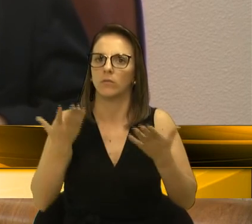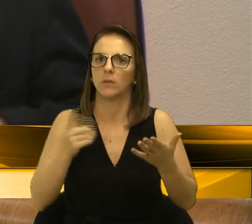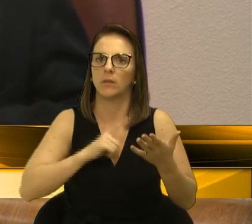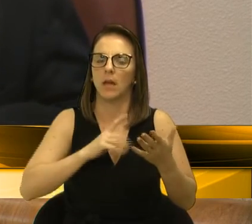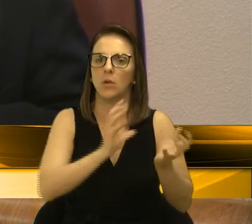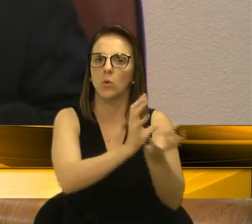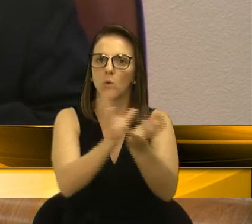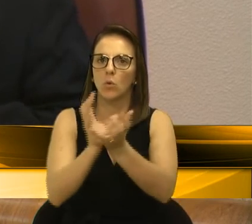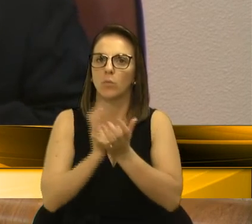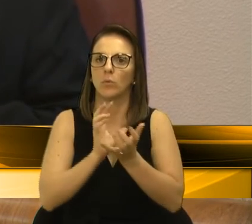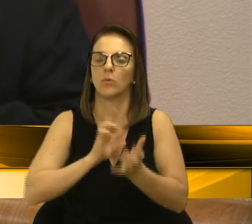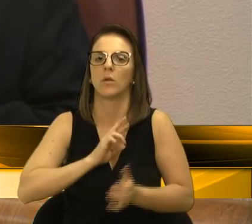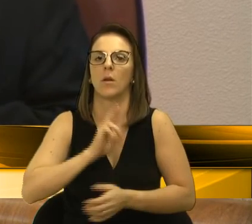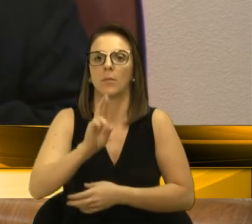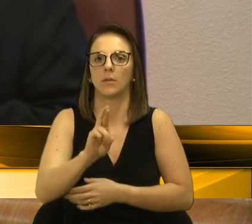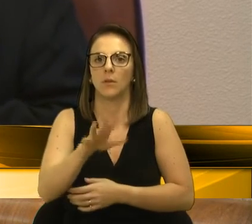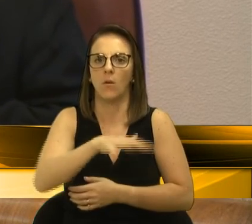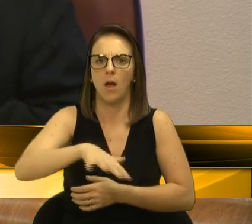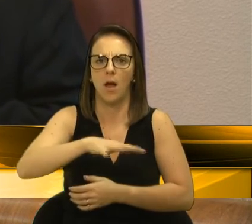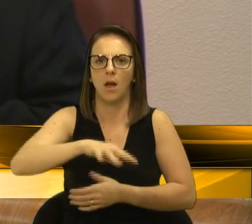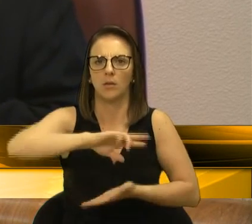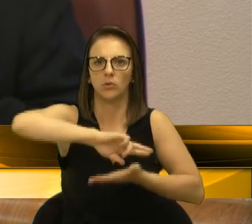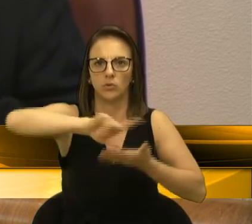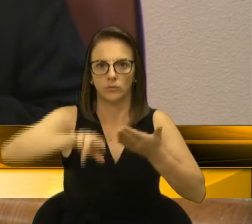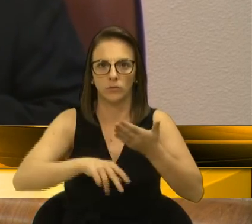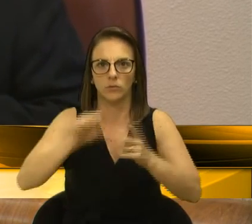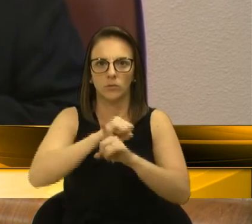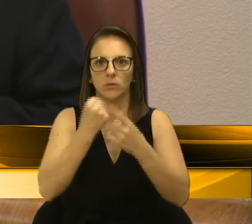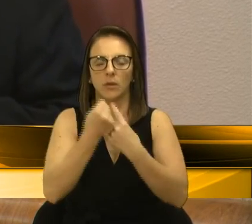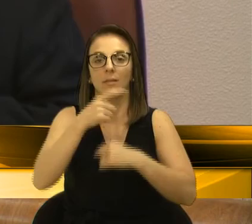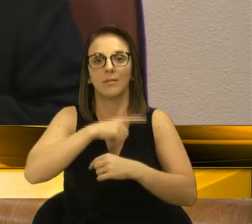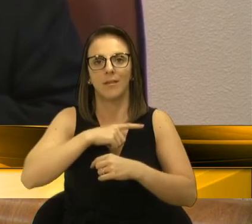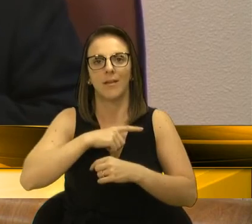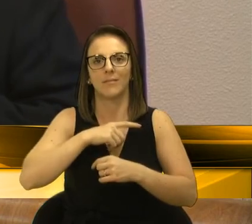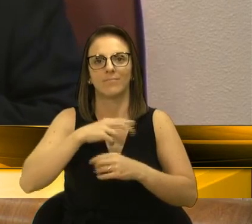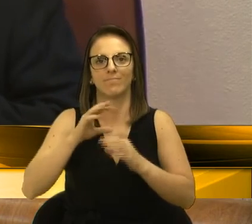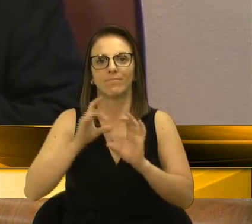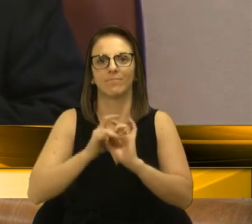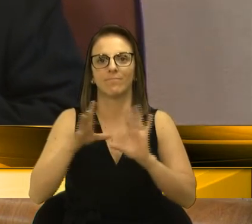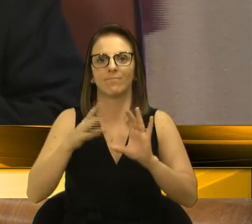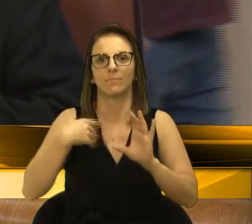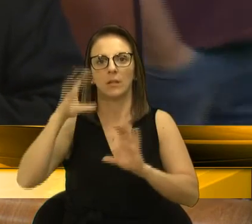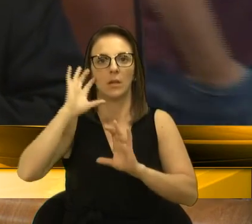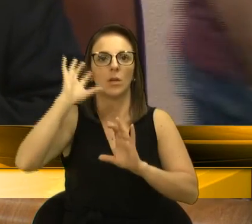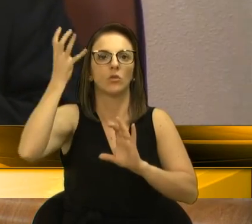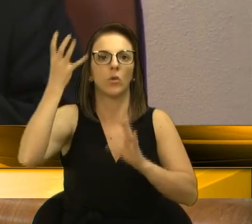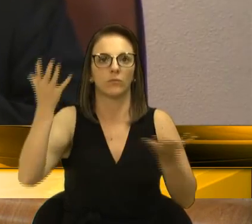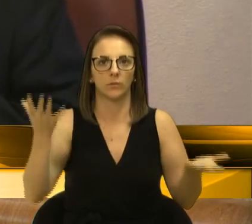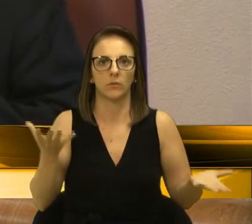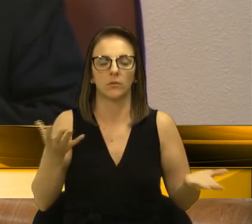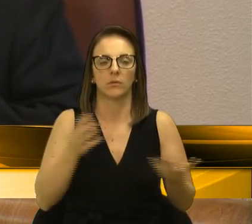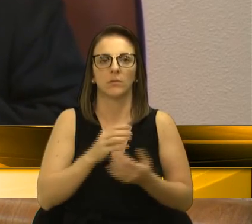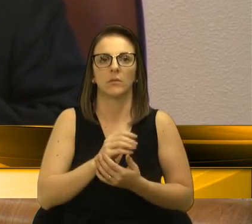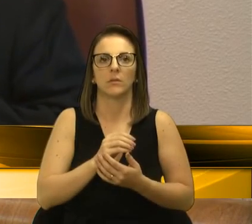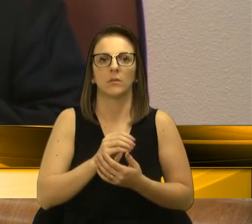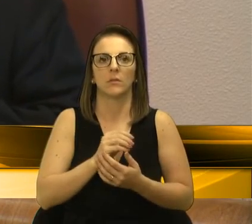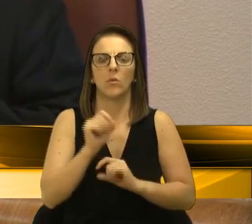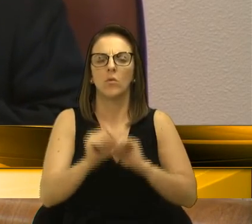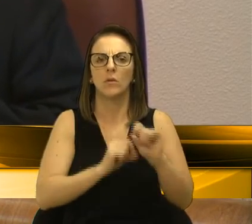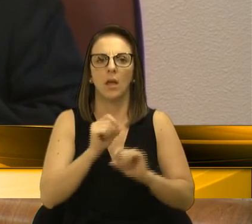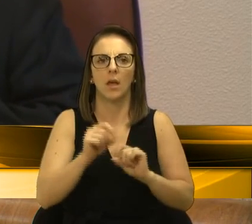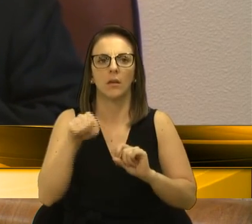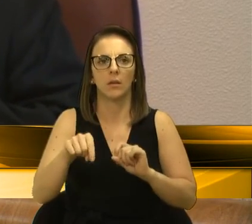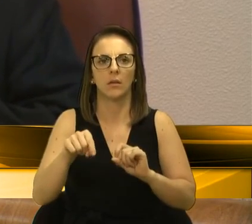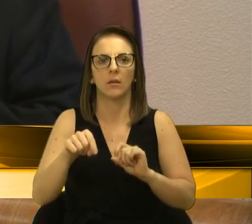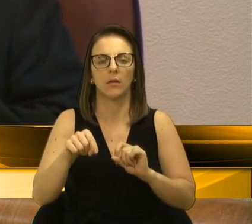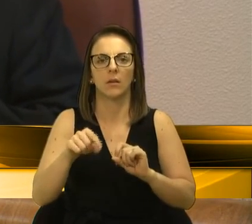áreas da sociedade que têm a prerrogativa de decidir. O conceito de deliberativo consubstancia-se em